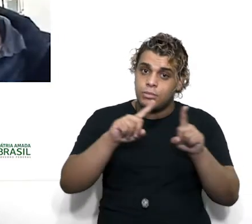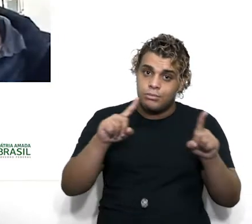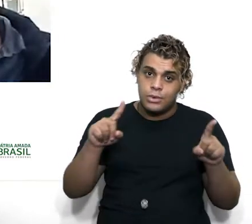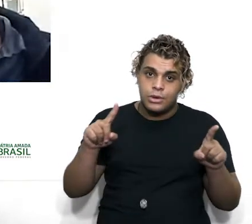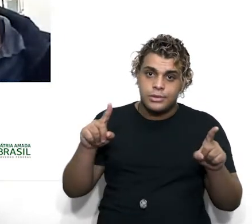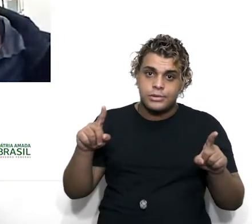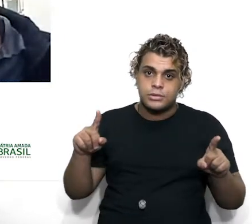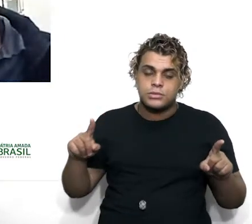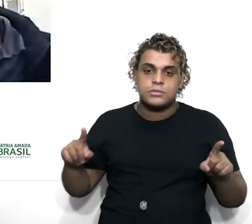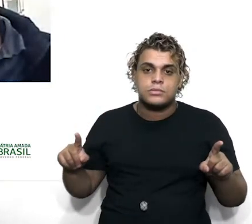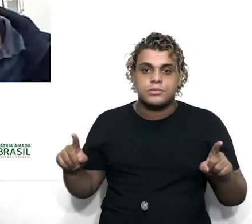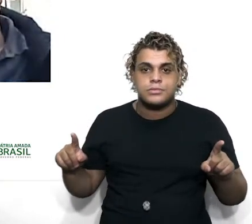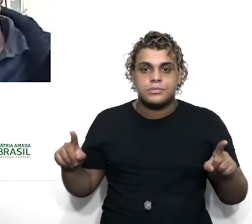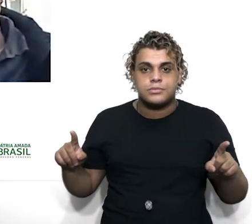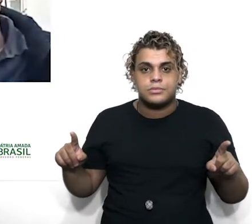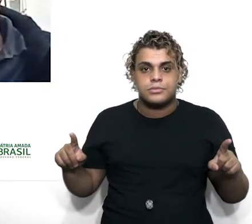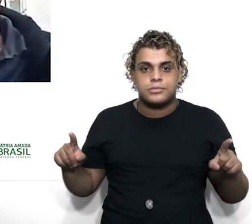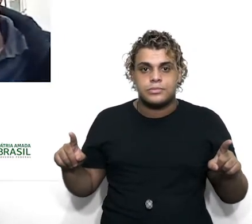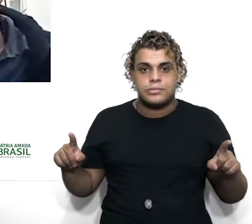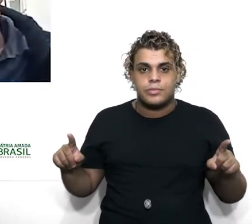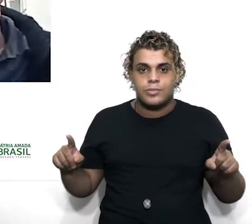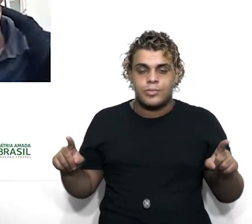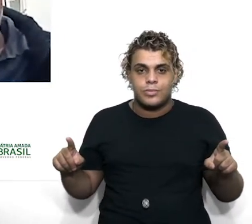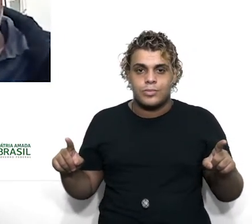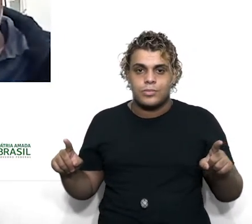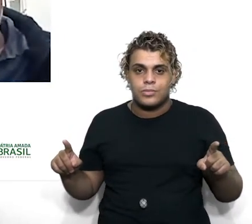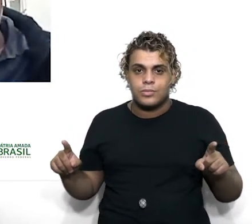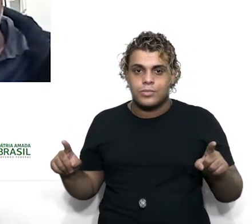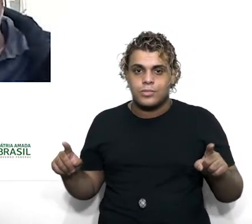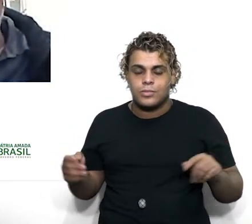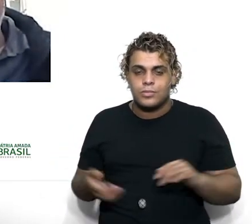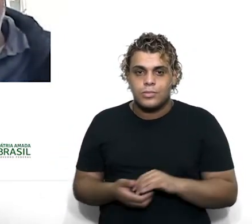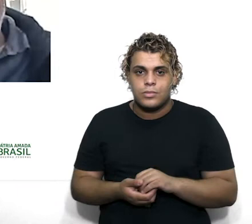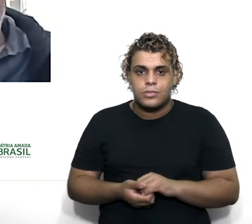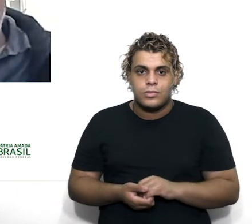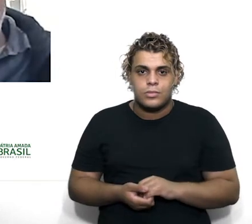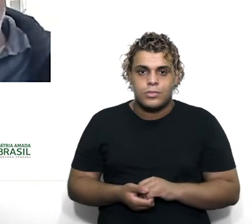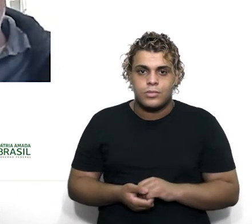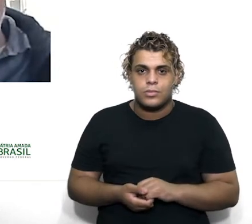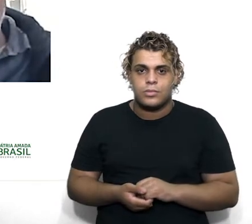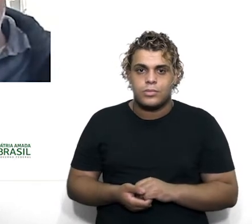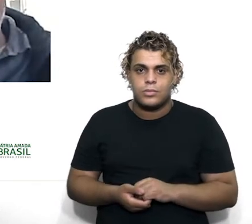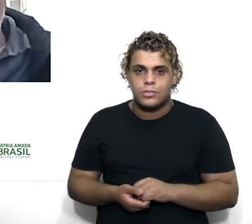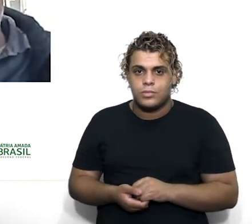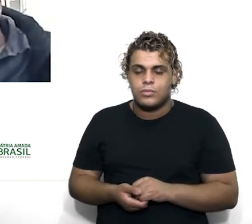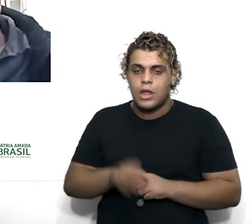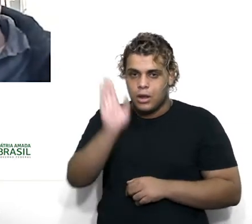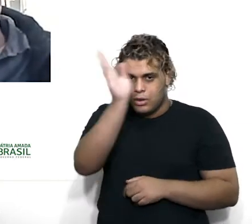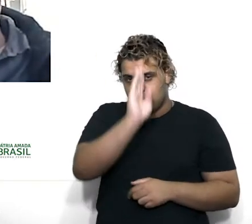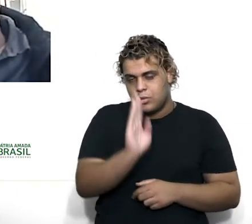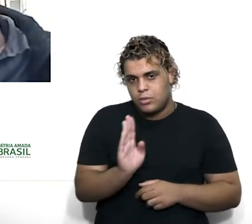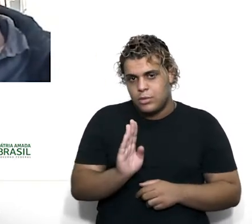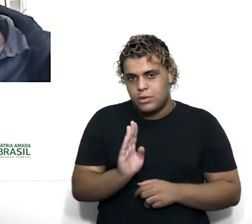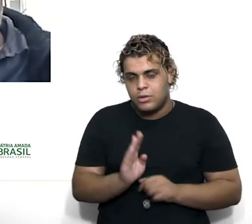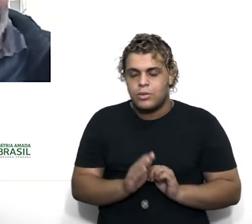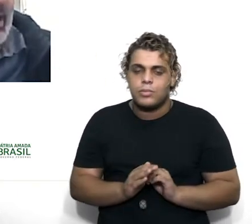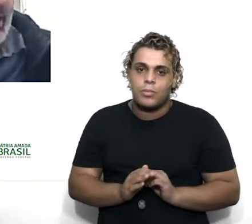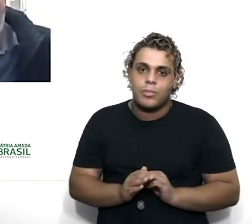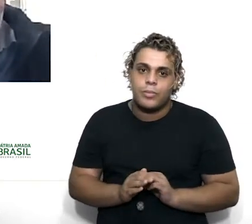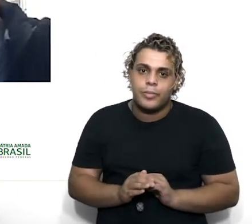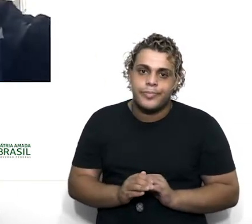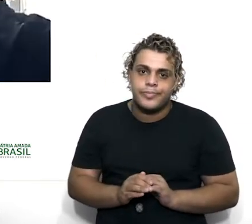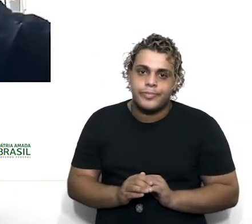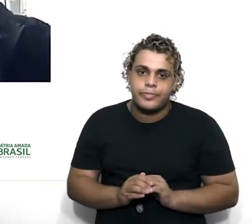Algarismo 1, um livro de poesia muito antigo, saiu na Bertrand, aí do Brasil. E a poesia está sempre